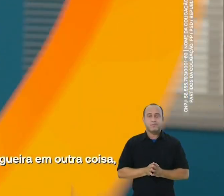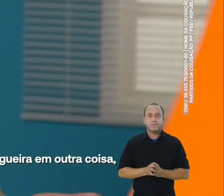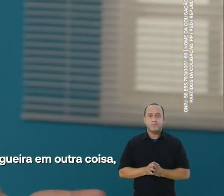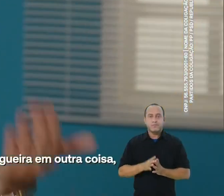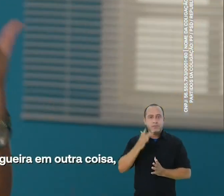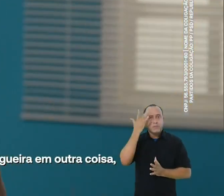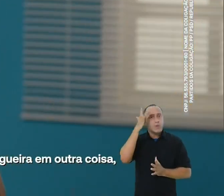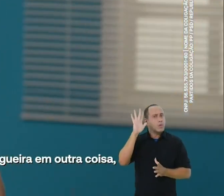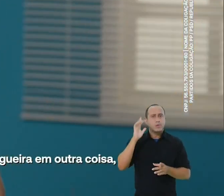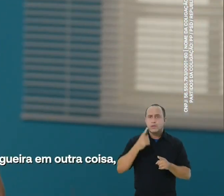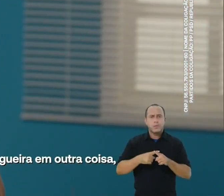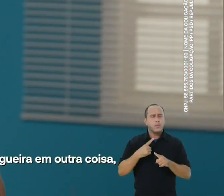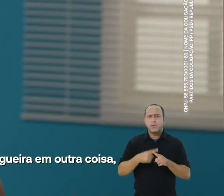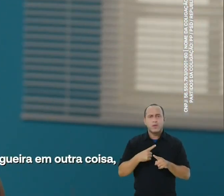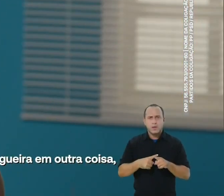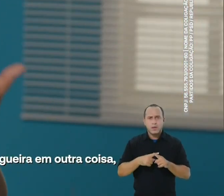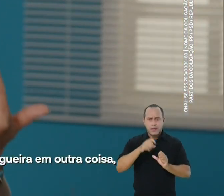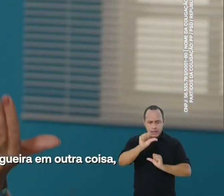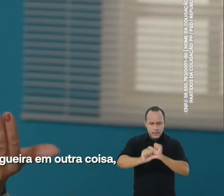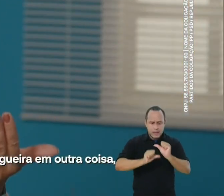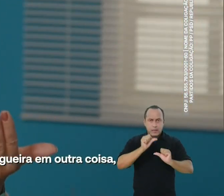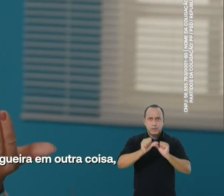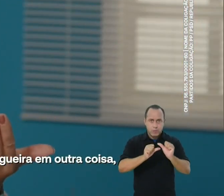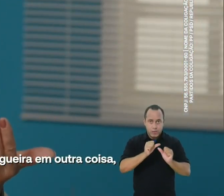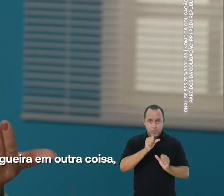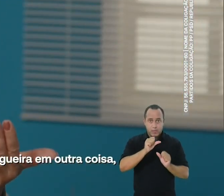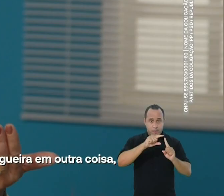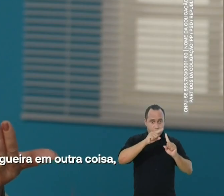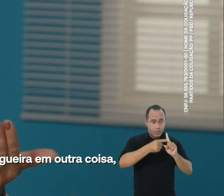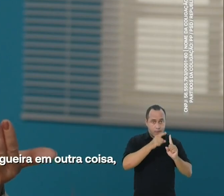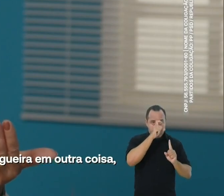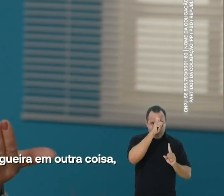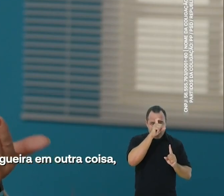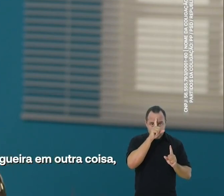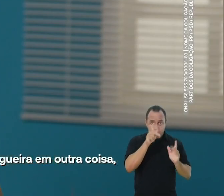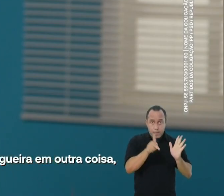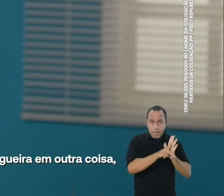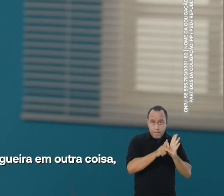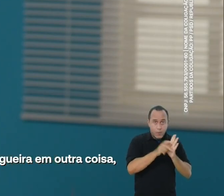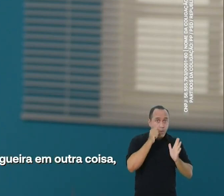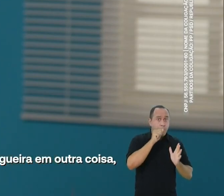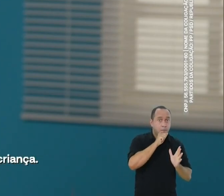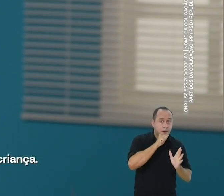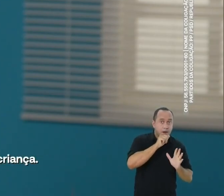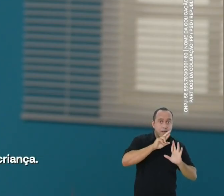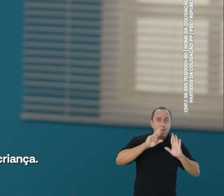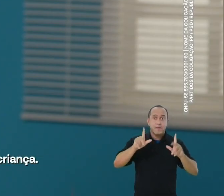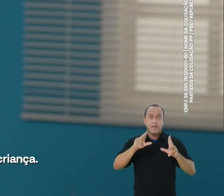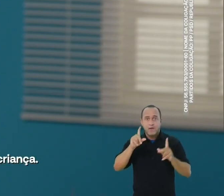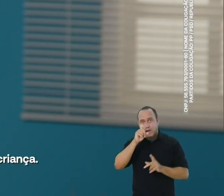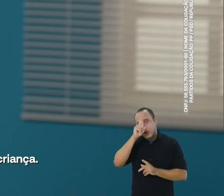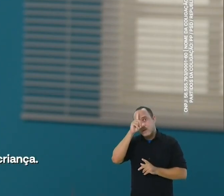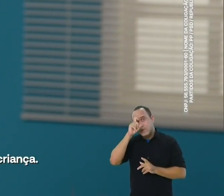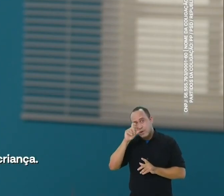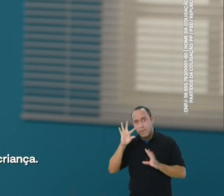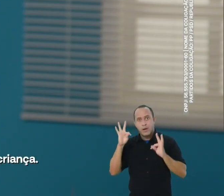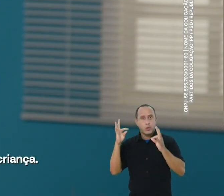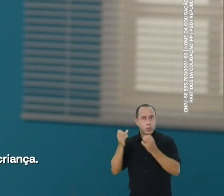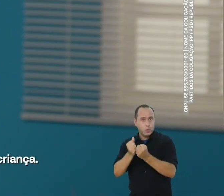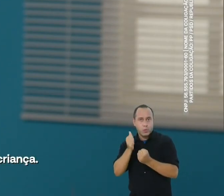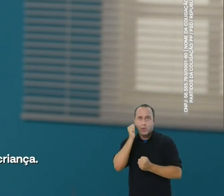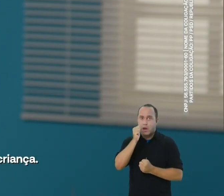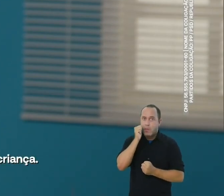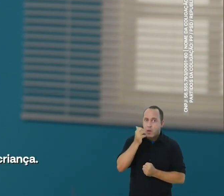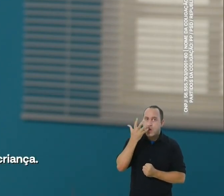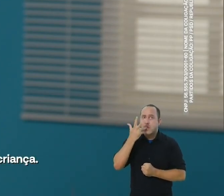Eu não sei por que transformar a maternidade Lourdes Nogueira em outra coisa, em um outro hospital, o hospital da